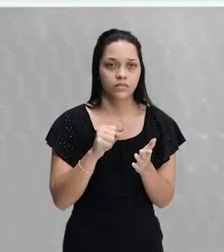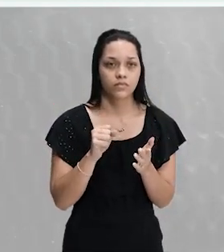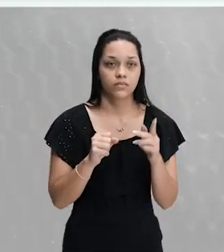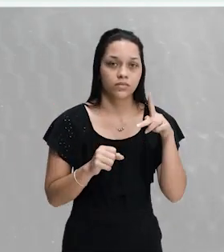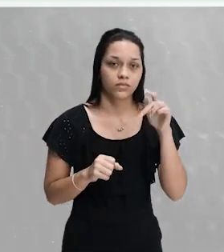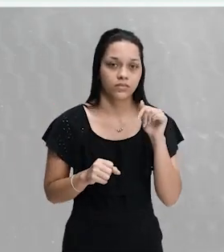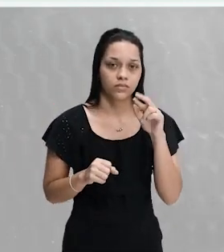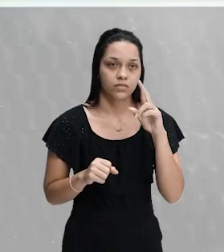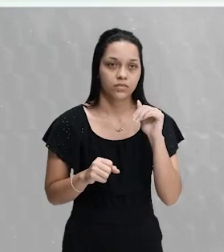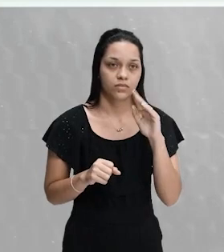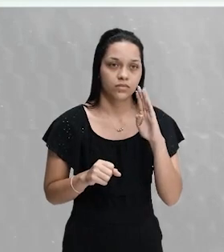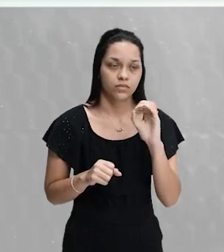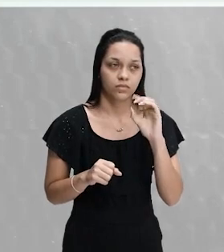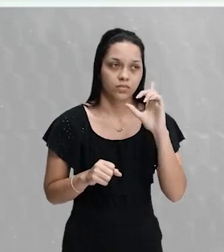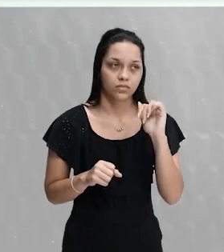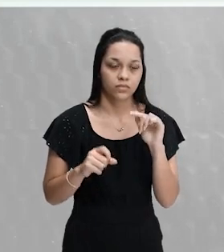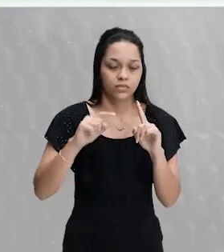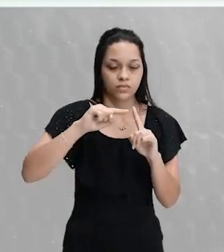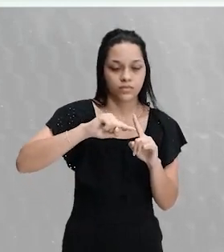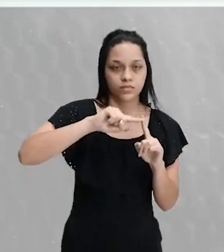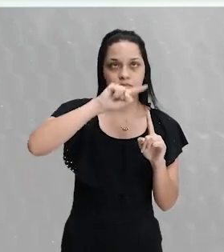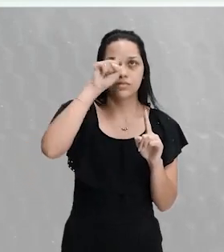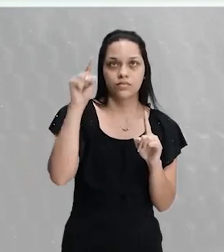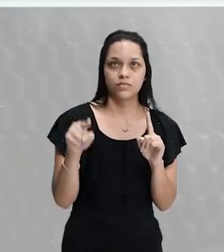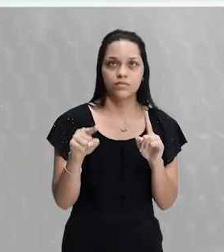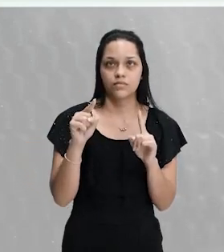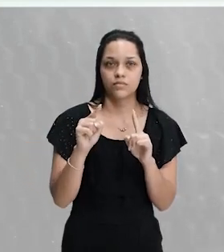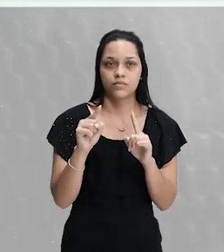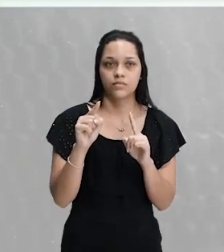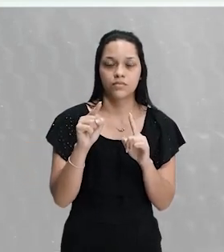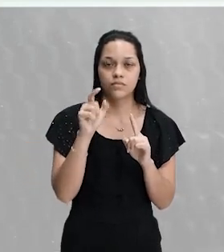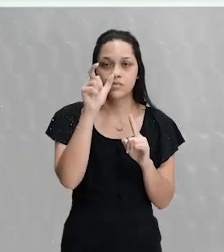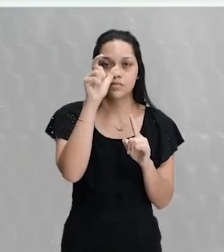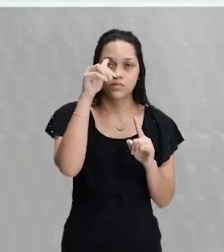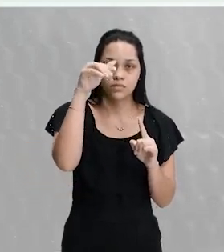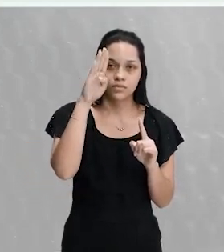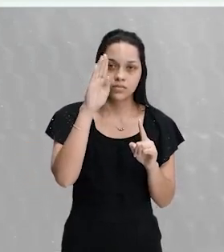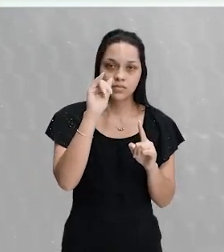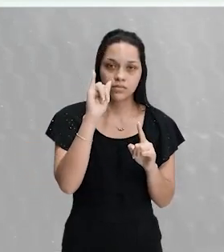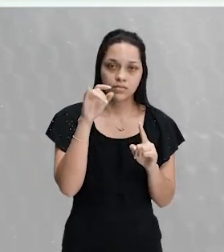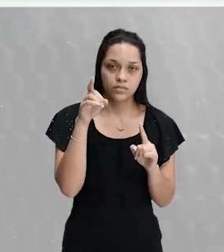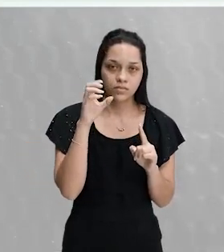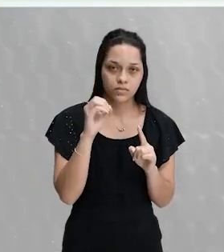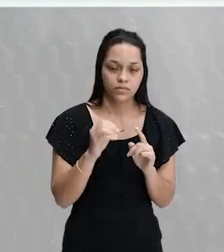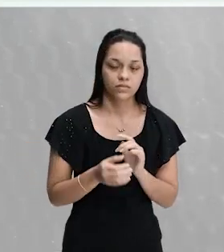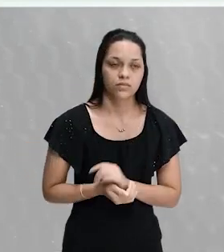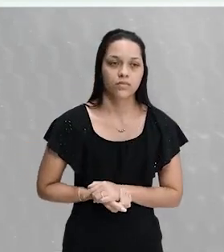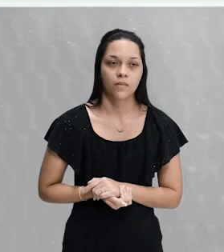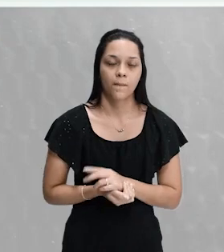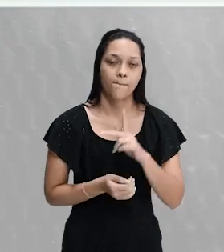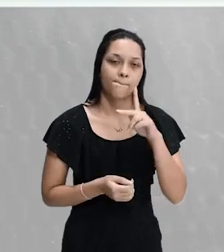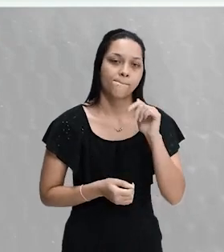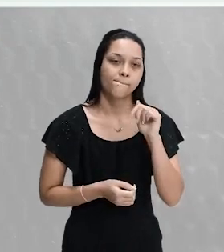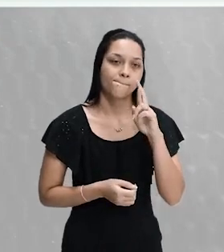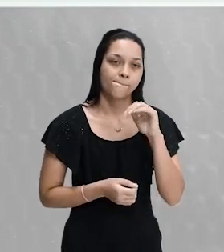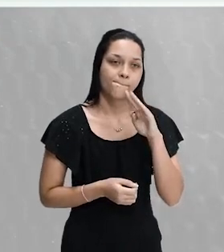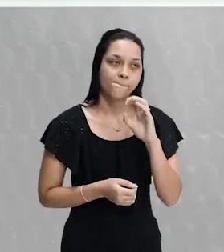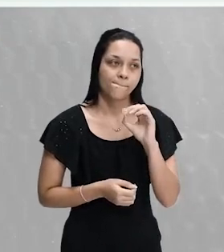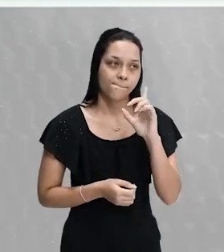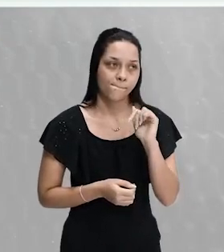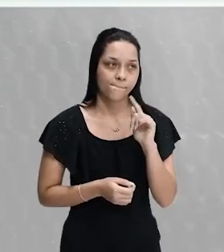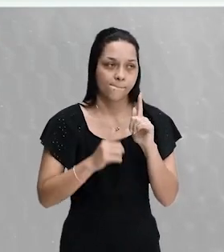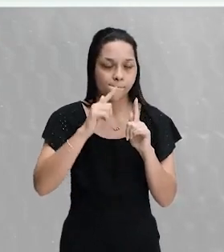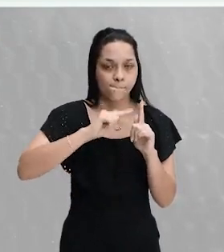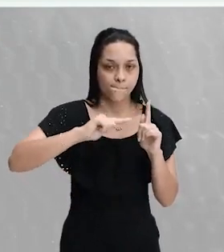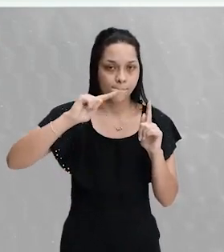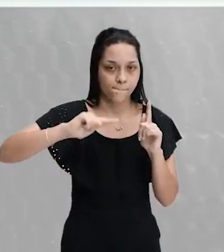uma parábola com a concavidade voltada para baixo. Então, a parábola, que é o